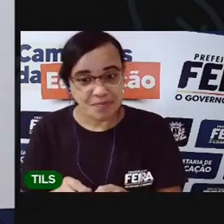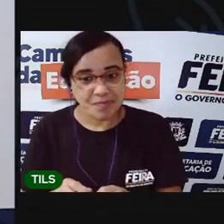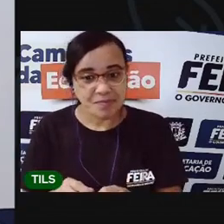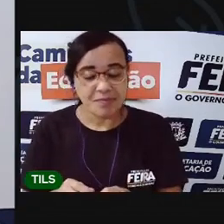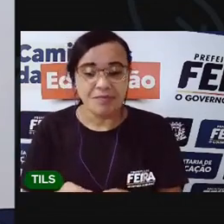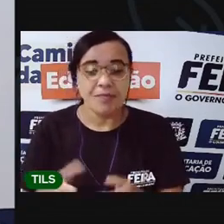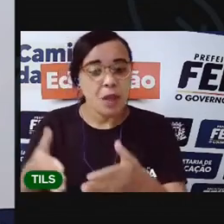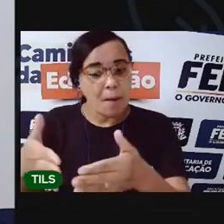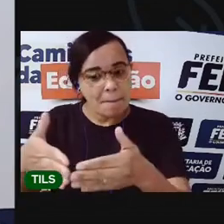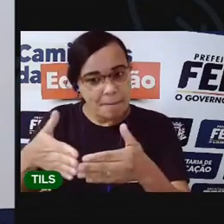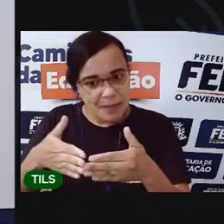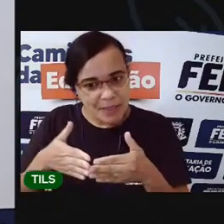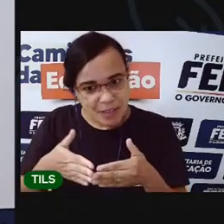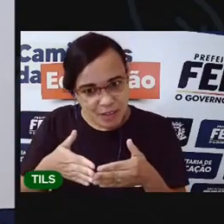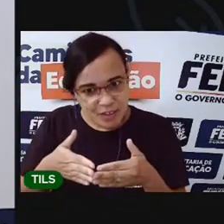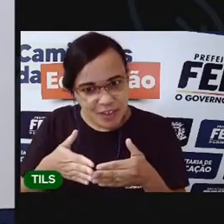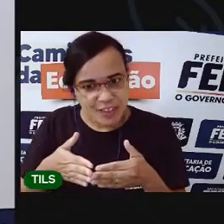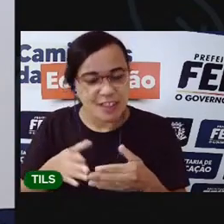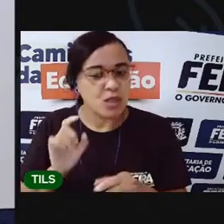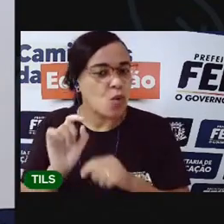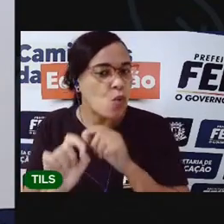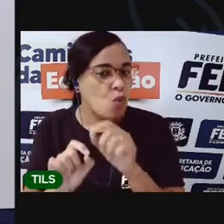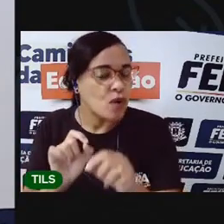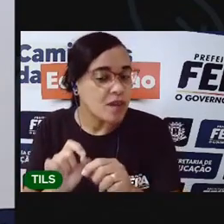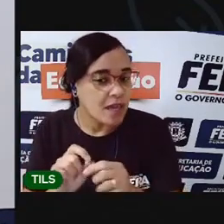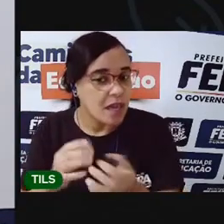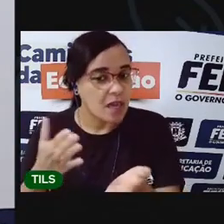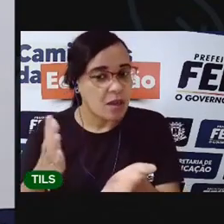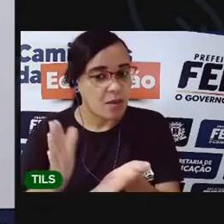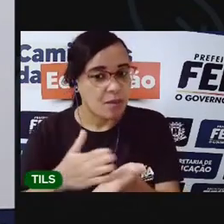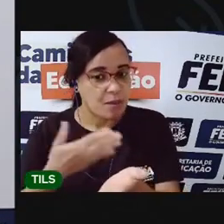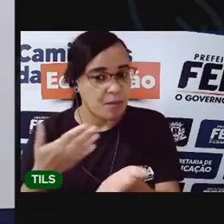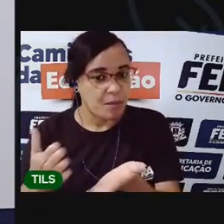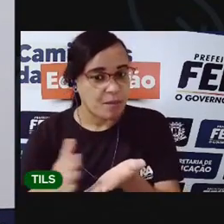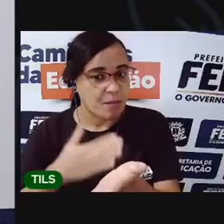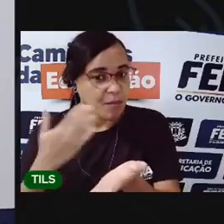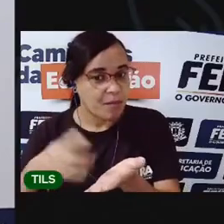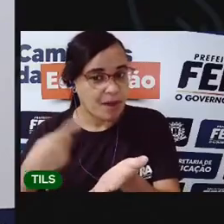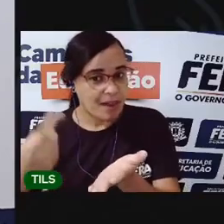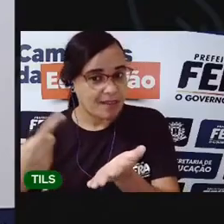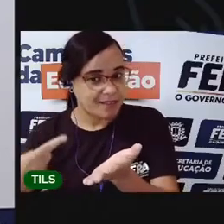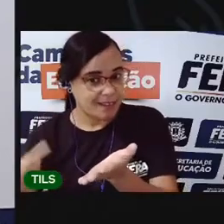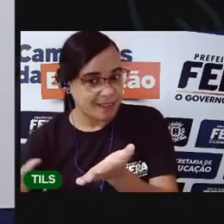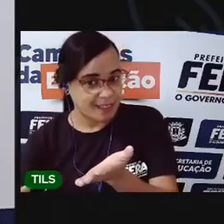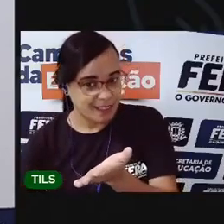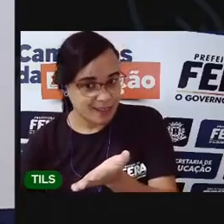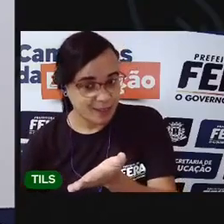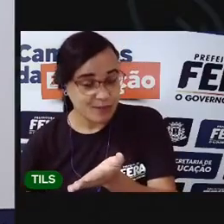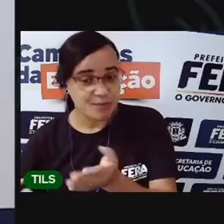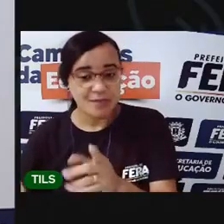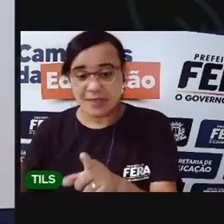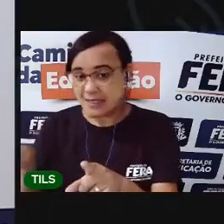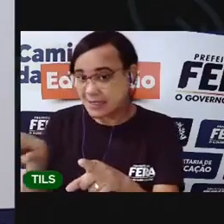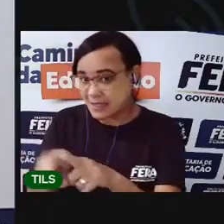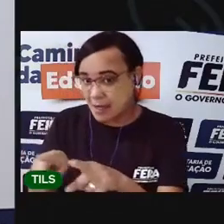Vou pedir para você já deixar aí a sua mesa. Vamos organizar a mesa com o seu caderno,